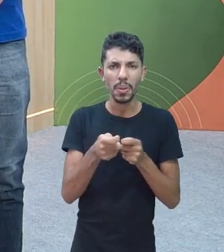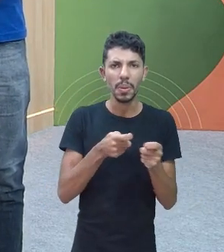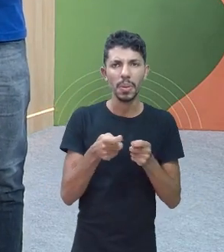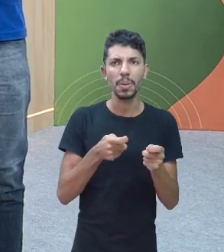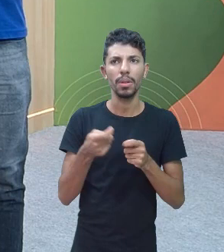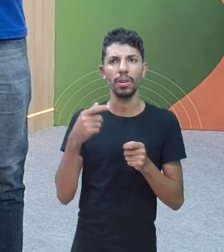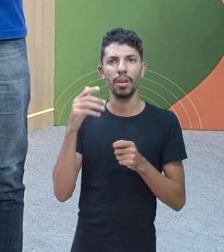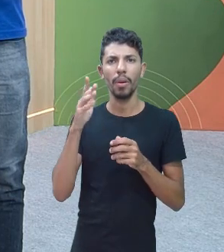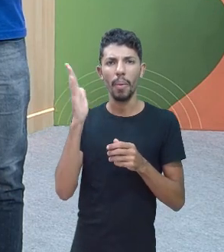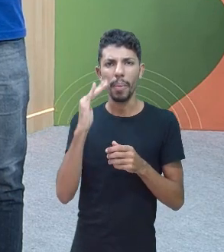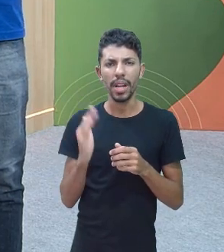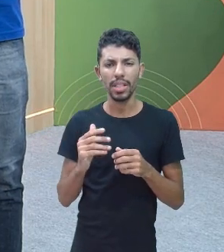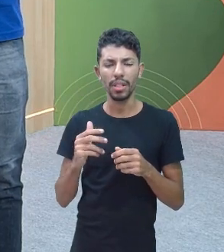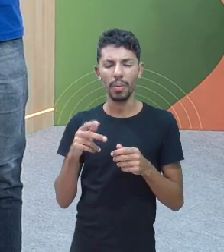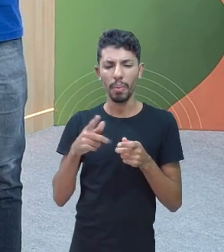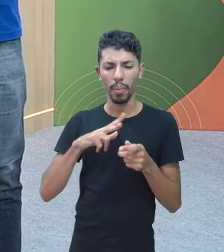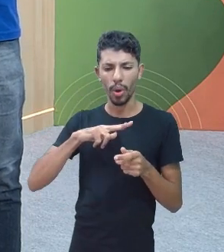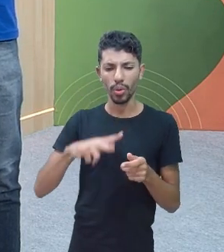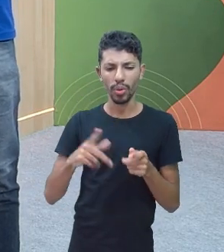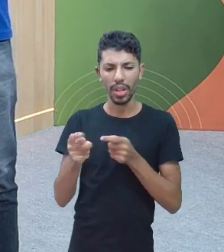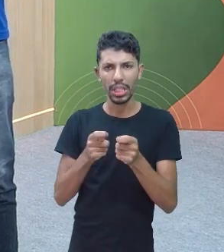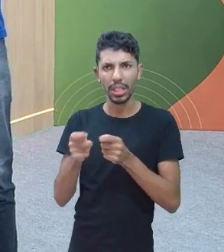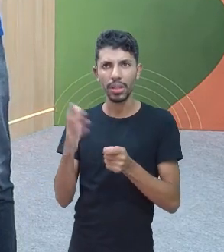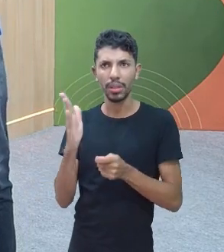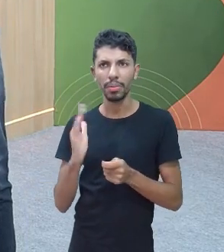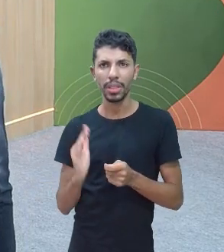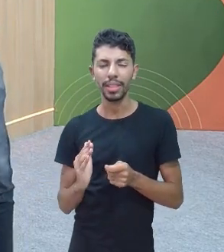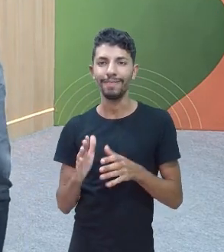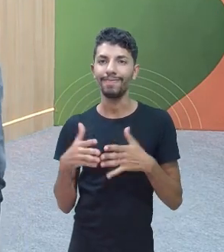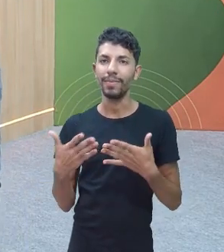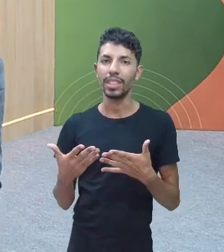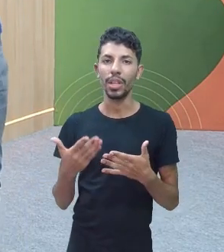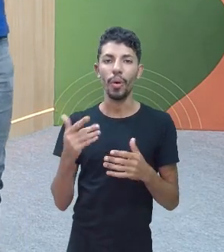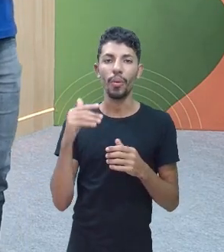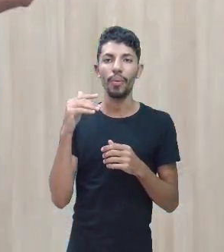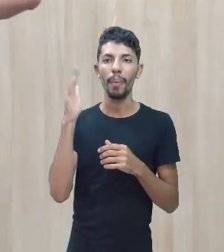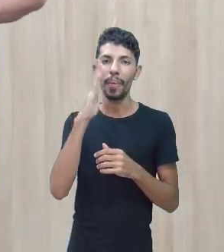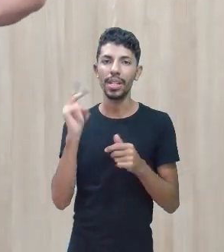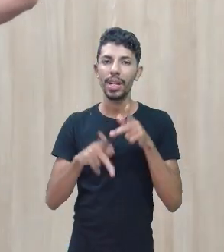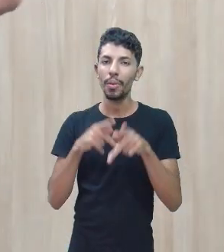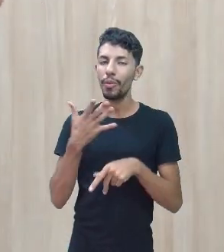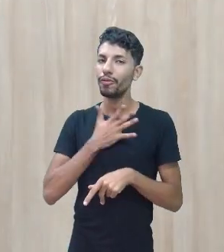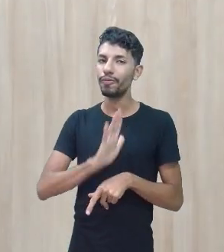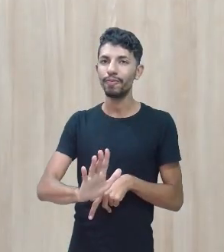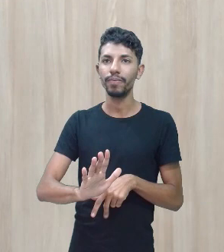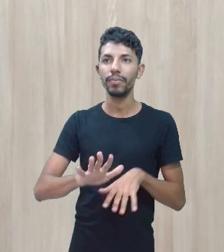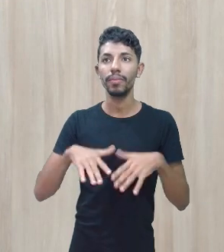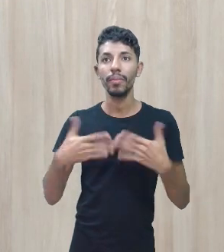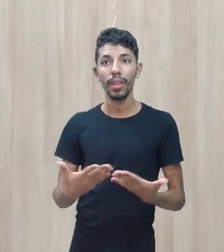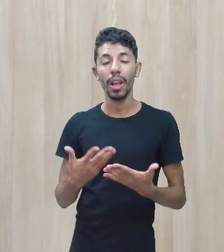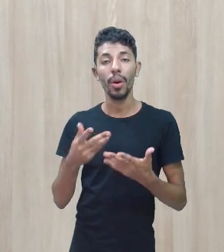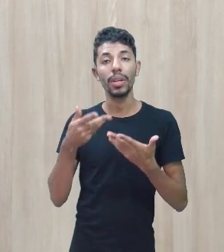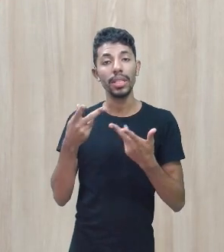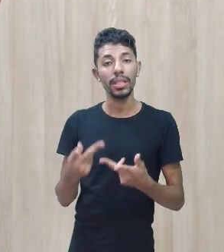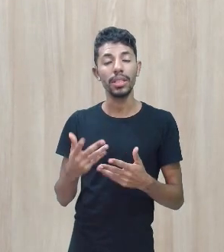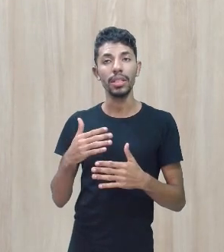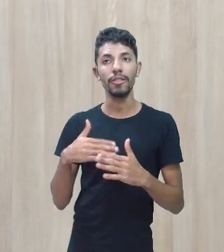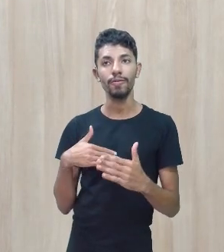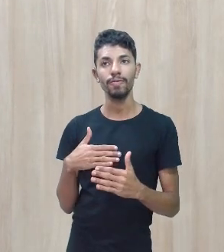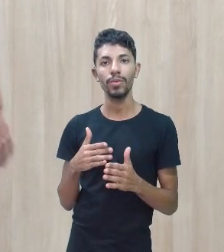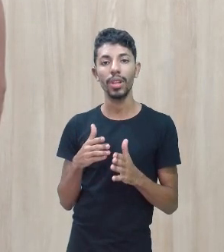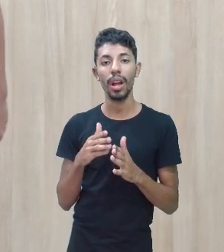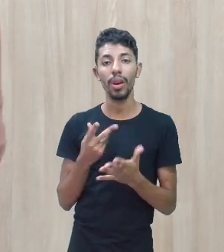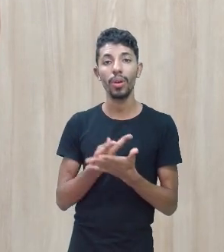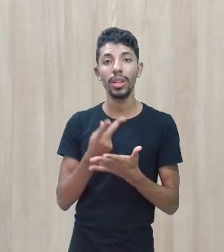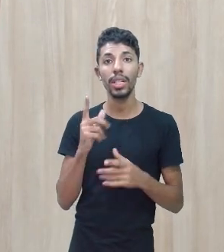amarrar ainda mais. Então as elites brasileiras não gostaram nem um pouquinho. Bom, então isso vai levar diretamente a um processo, né, de